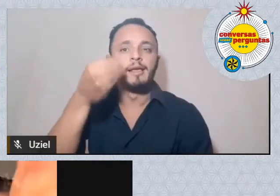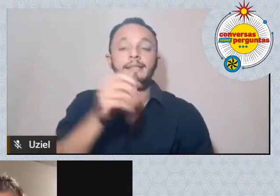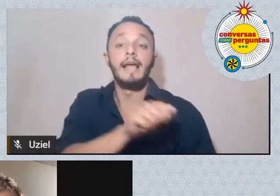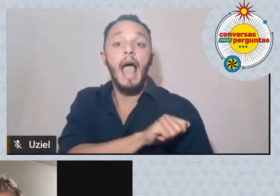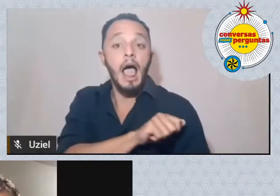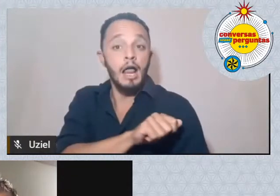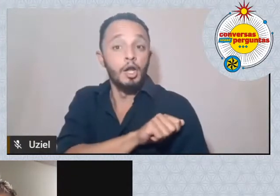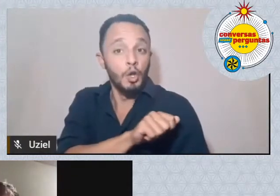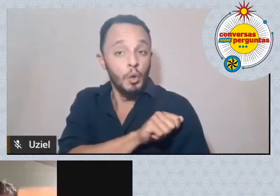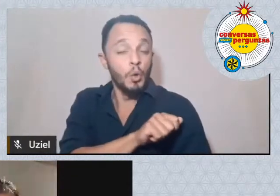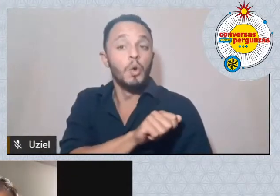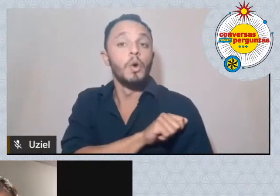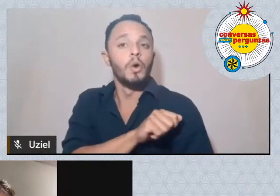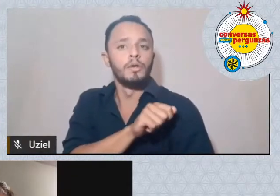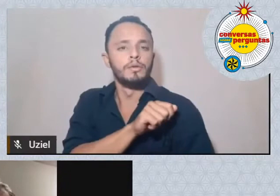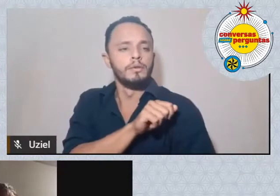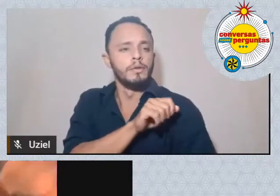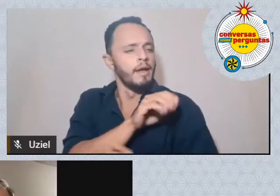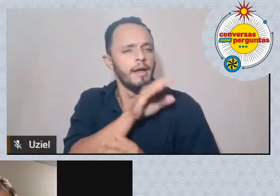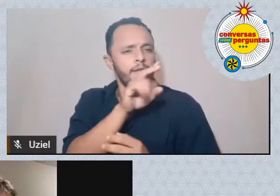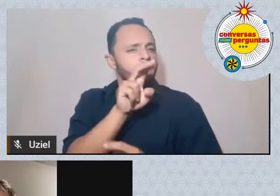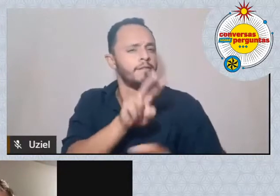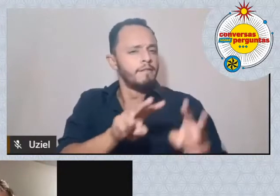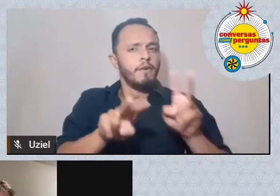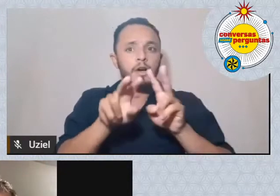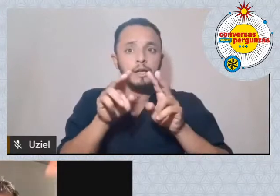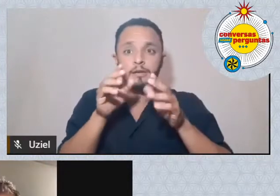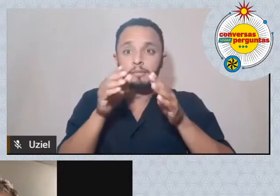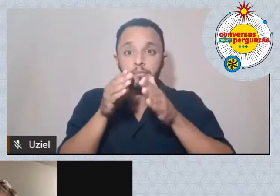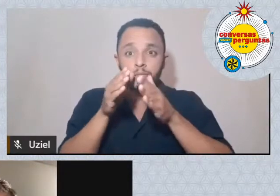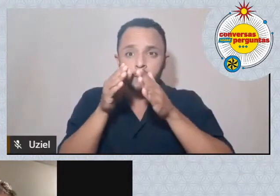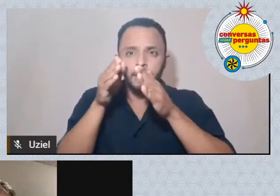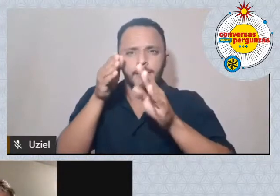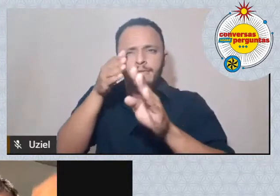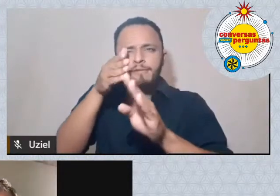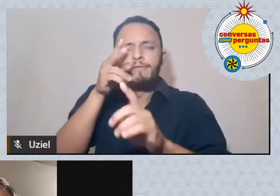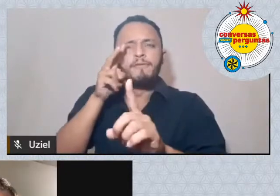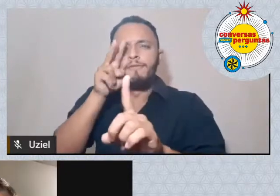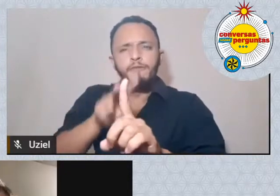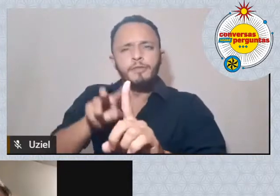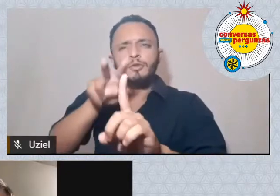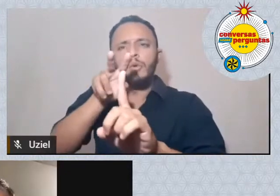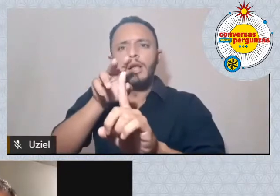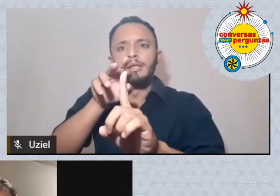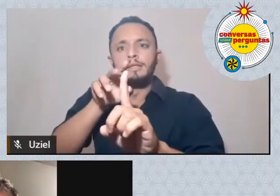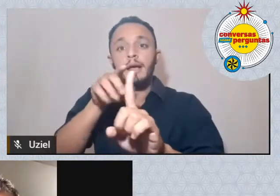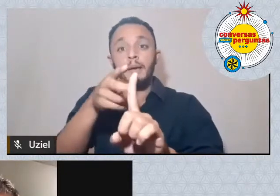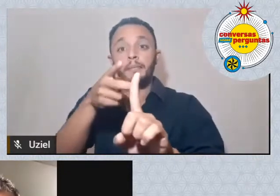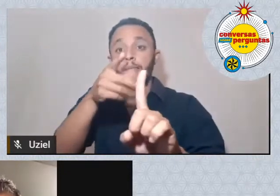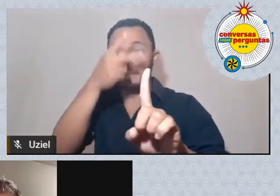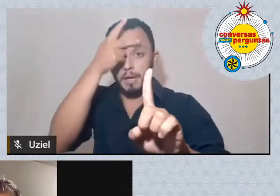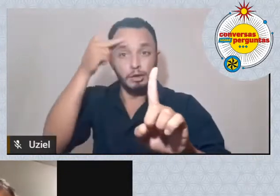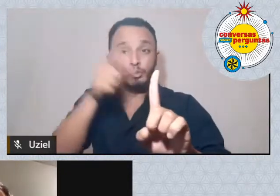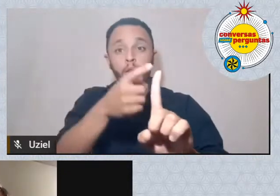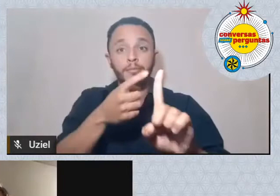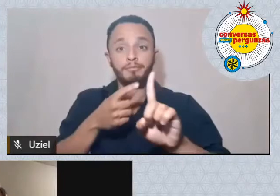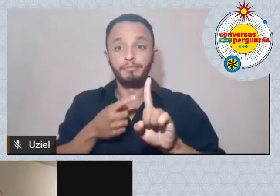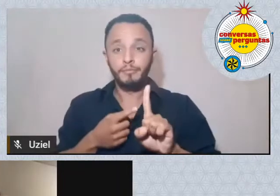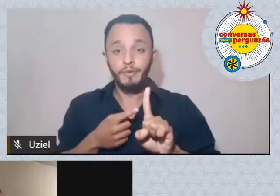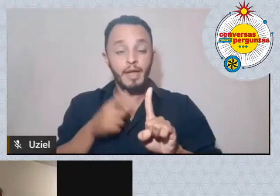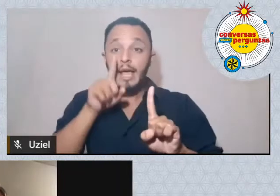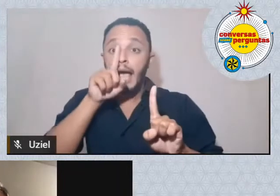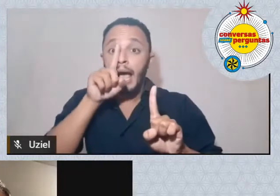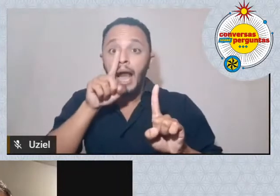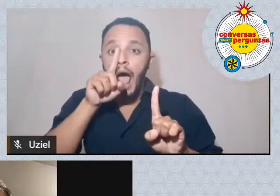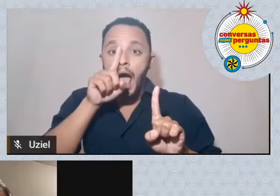nos lançamos numa aventura de receber pessoas em estados graves de sofrimento e fazer o